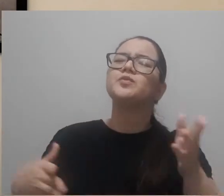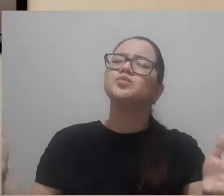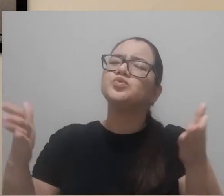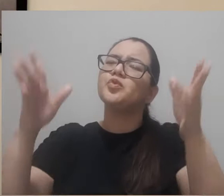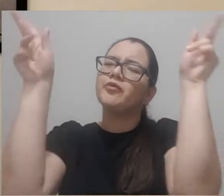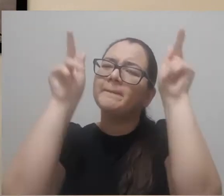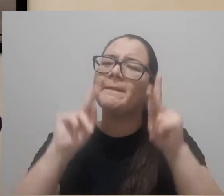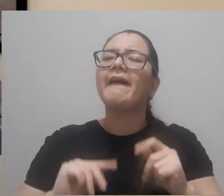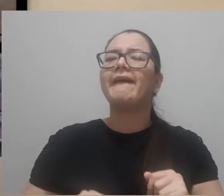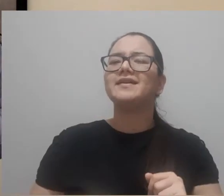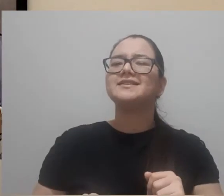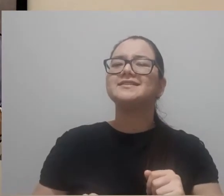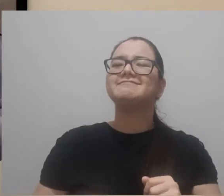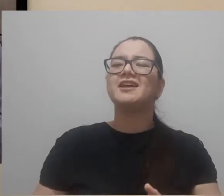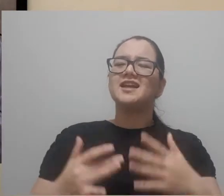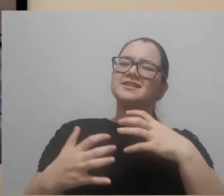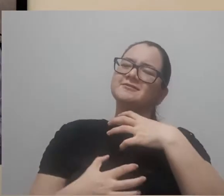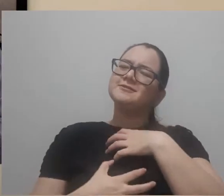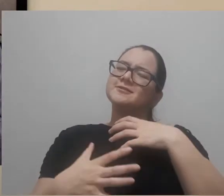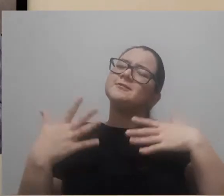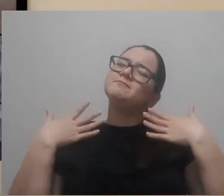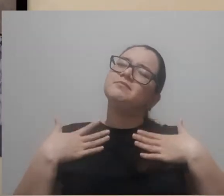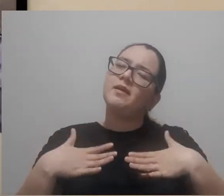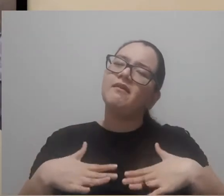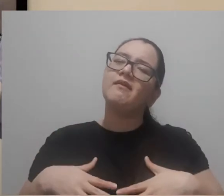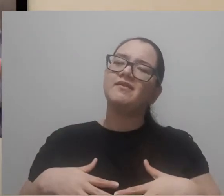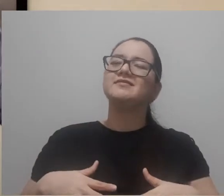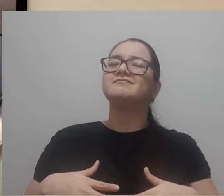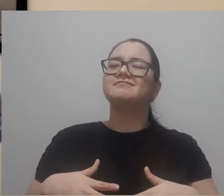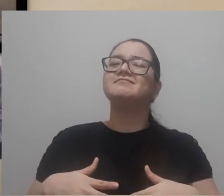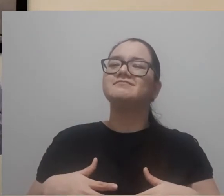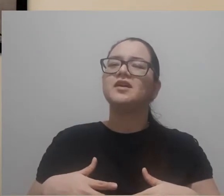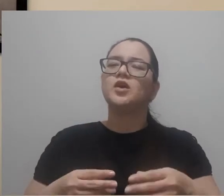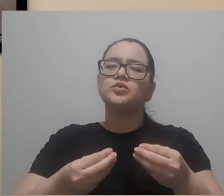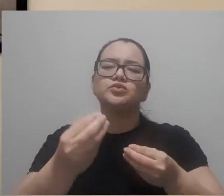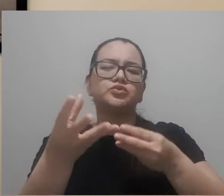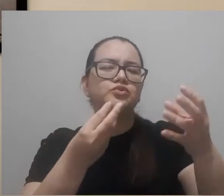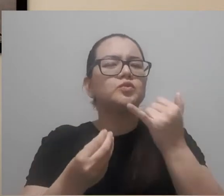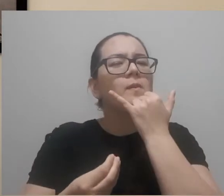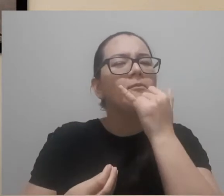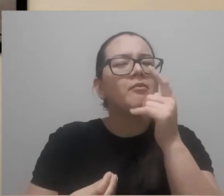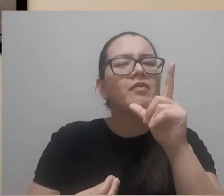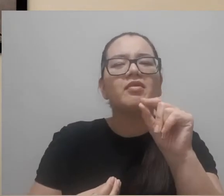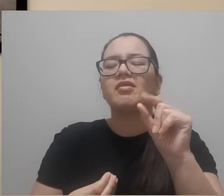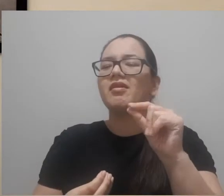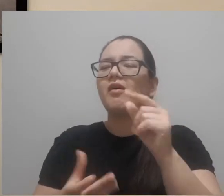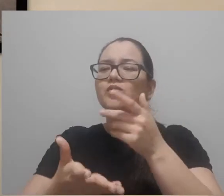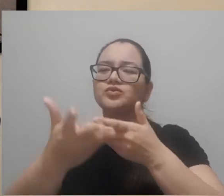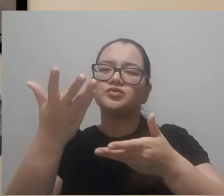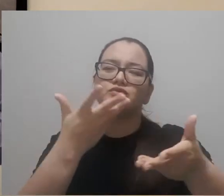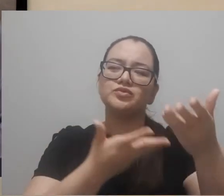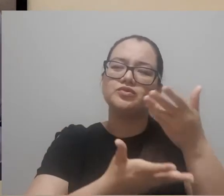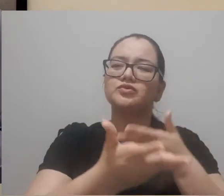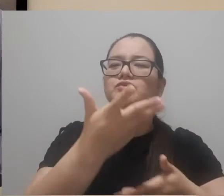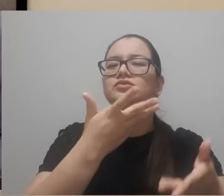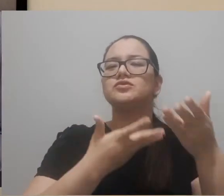quando nós perdoamos aqueles que nos ofenderam, quando nós não guardamos mágoa nem rancor em nosso coração, quando